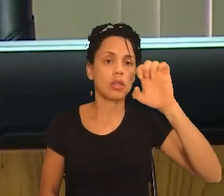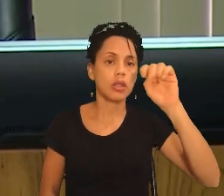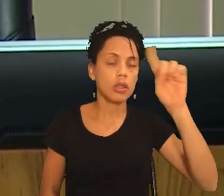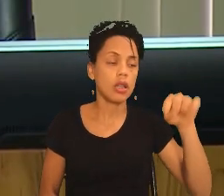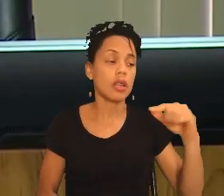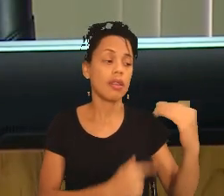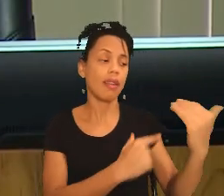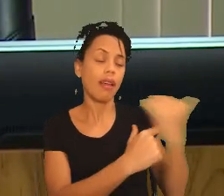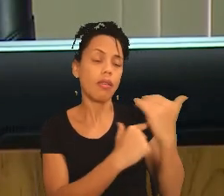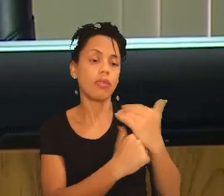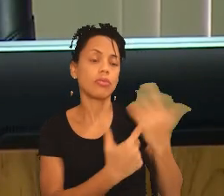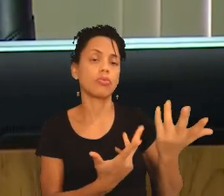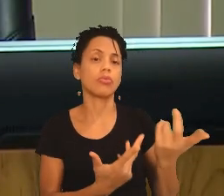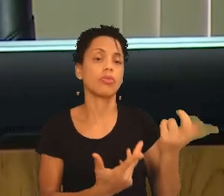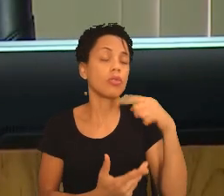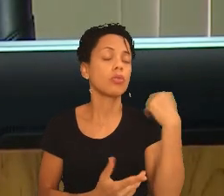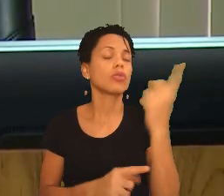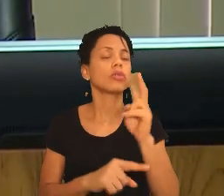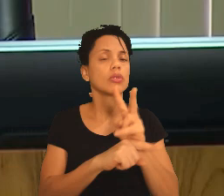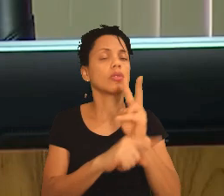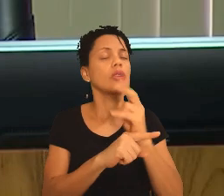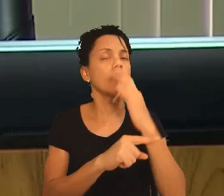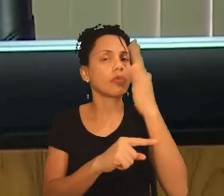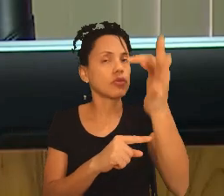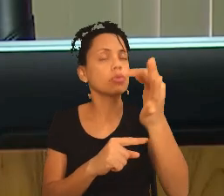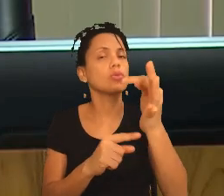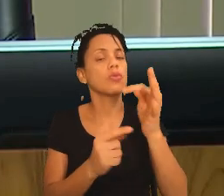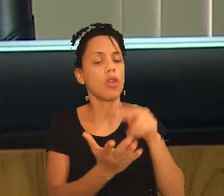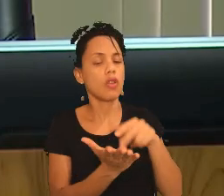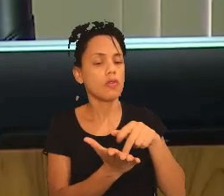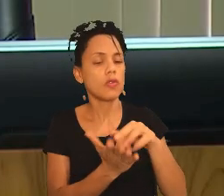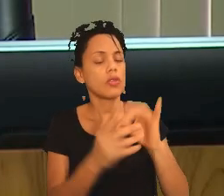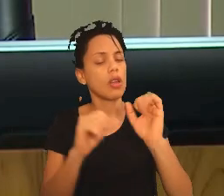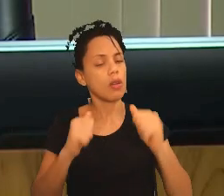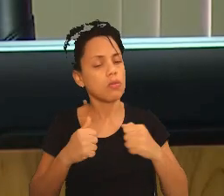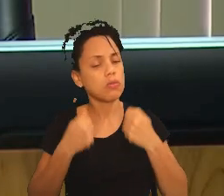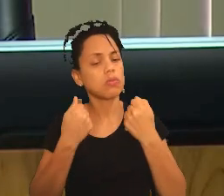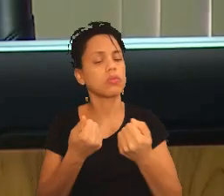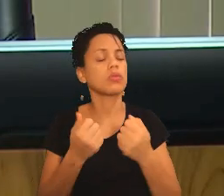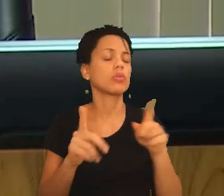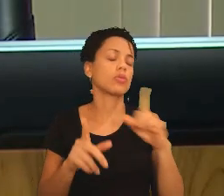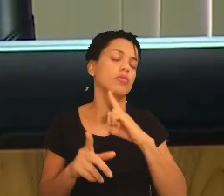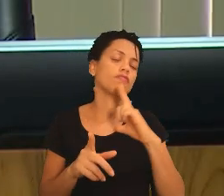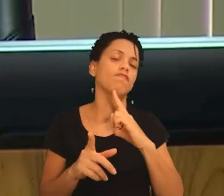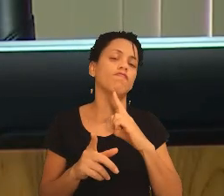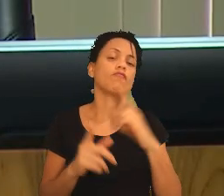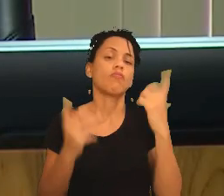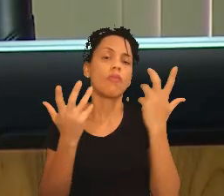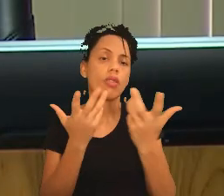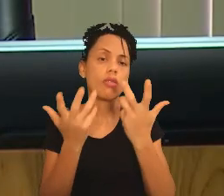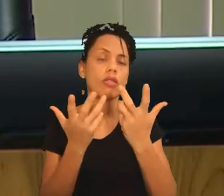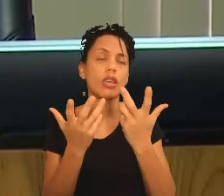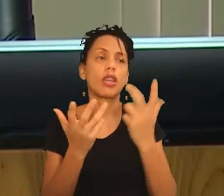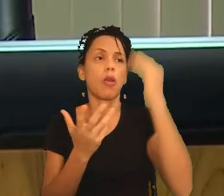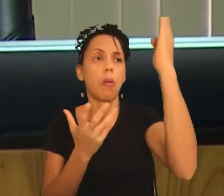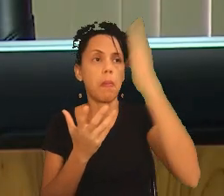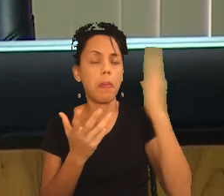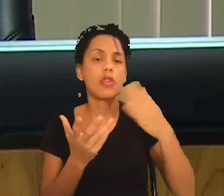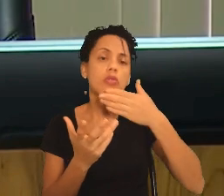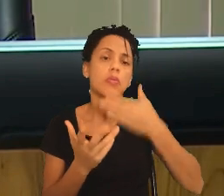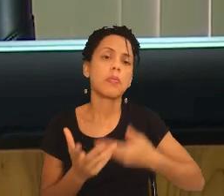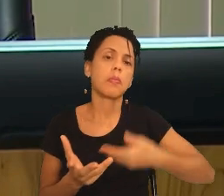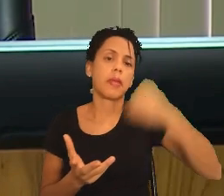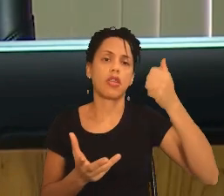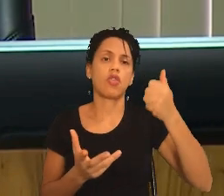Doutor Edmundo, Vitor, doutor Júlio, doutor Inês, E são essas pessoas que não dão esperança